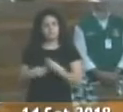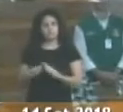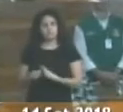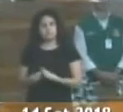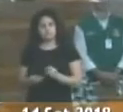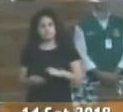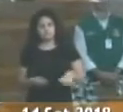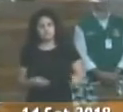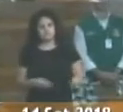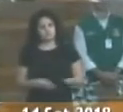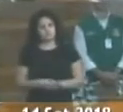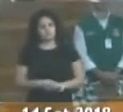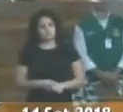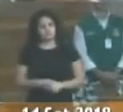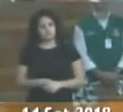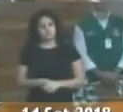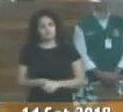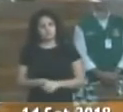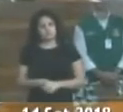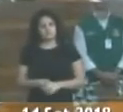tudo mais. Tentou levar